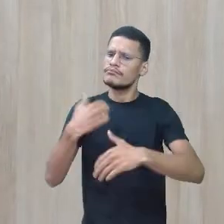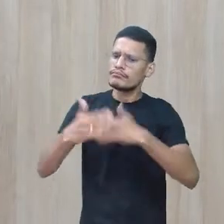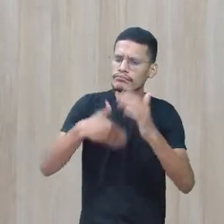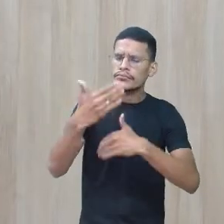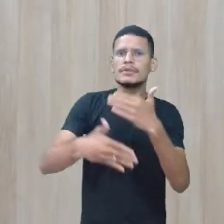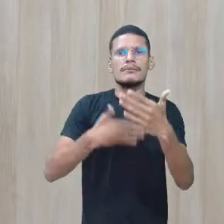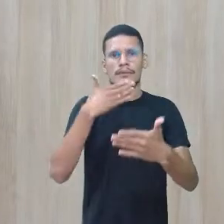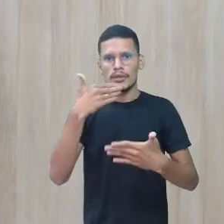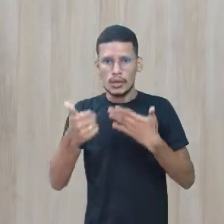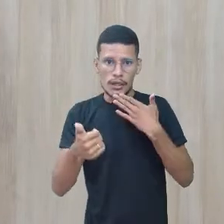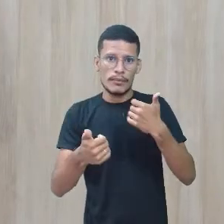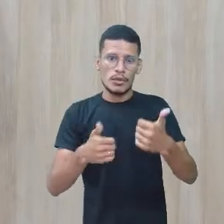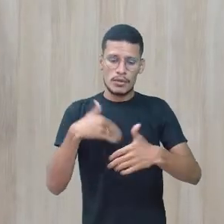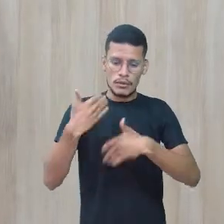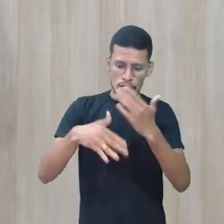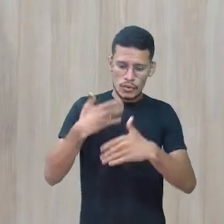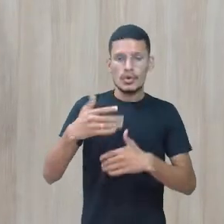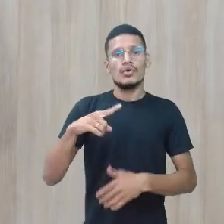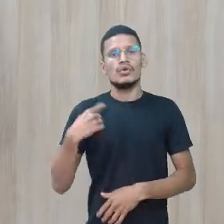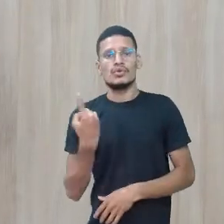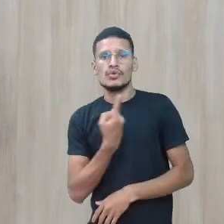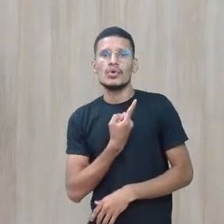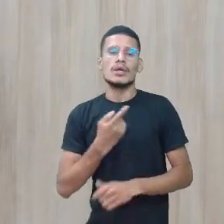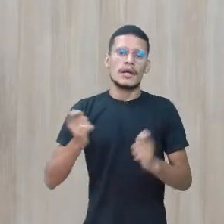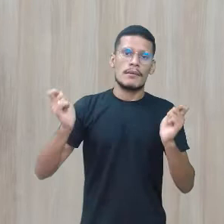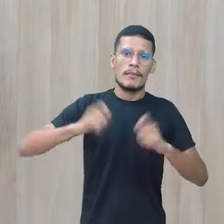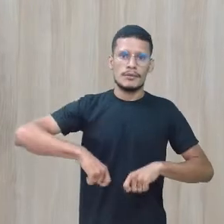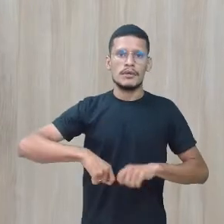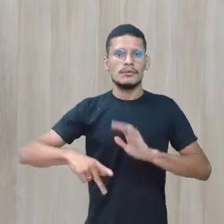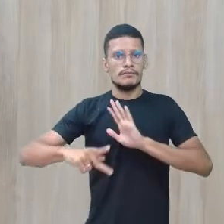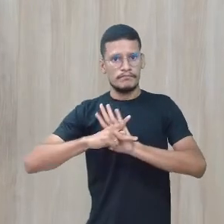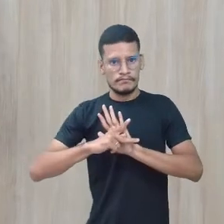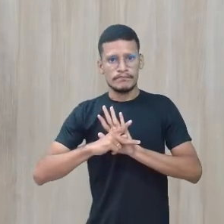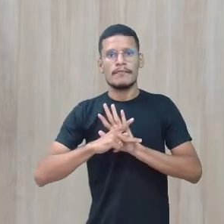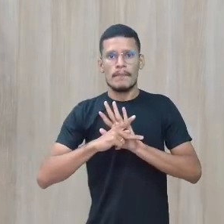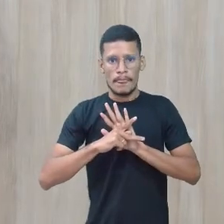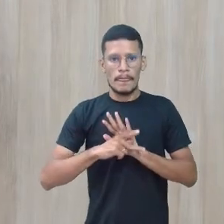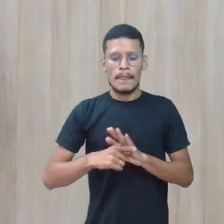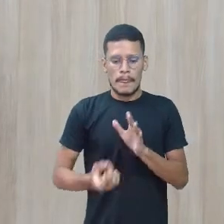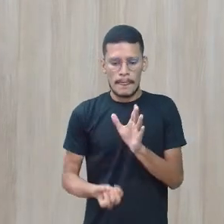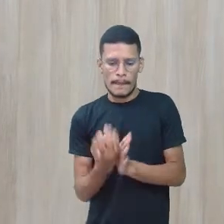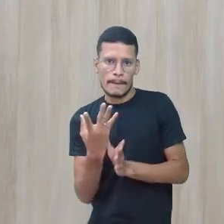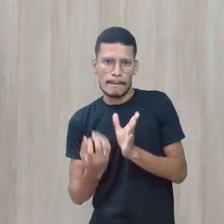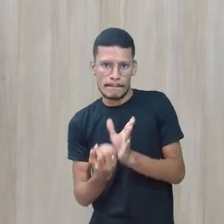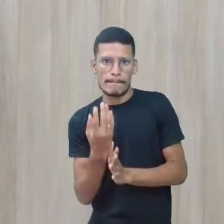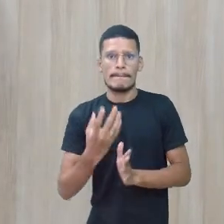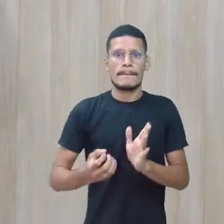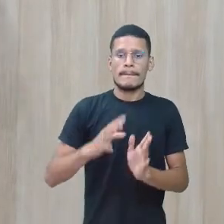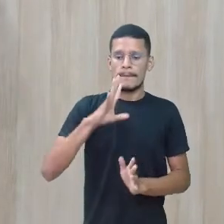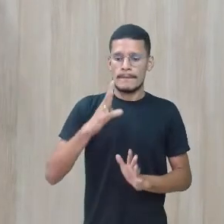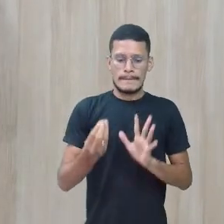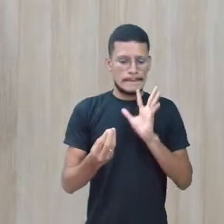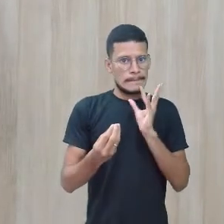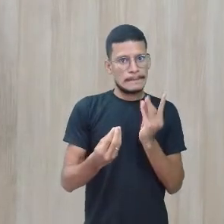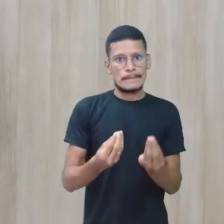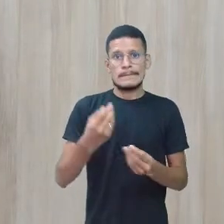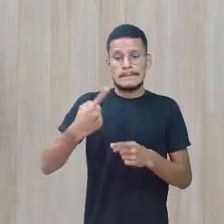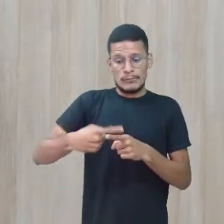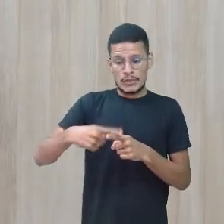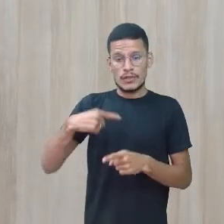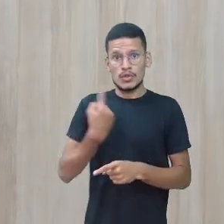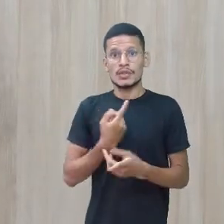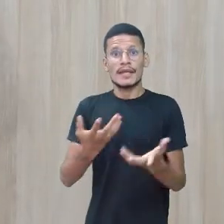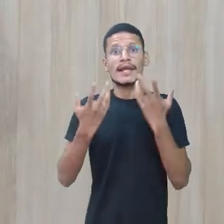quer melhorar a nossa capacidade, né, de produção de conhecimento, porque a gente espera que mais